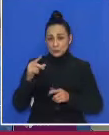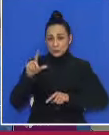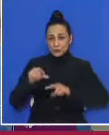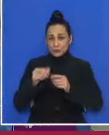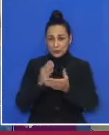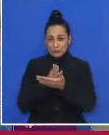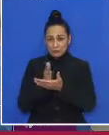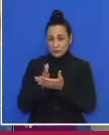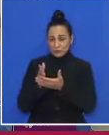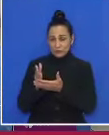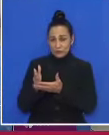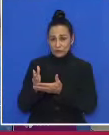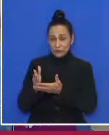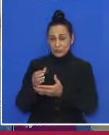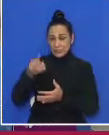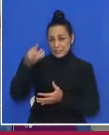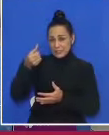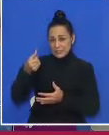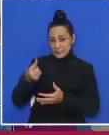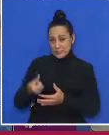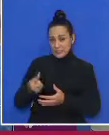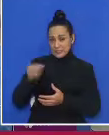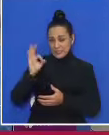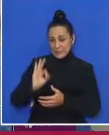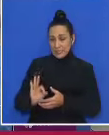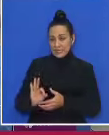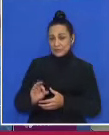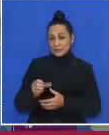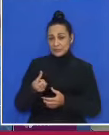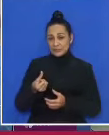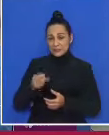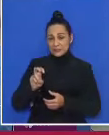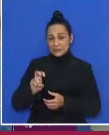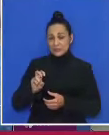prêmio que será dividido entre os acertadores das seis dezenas de